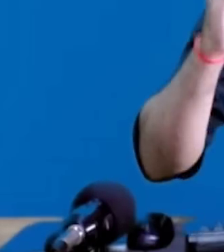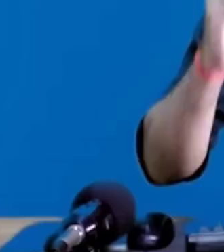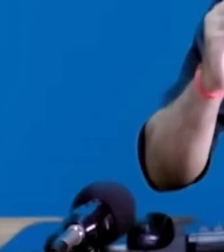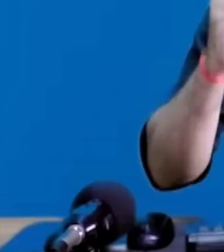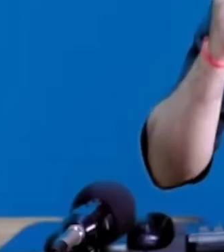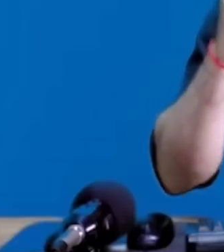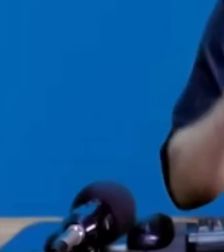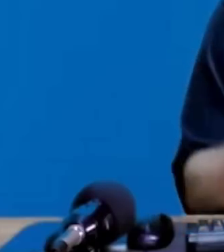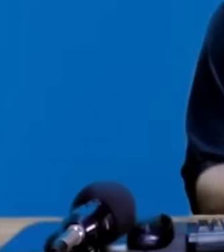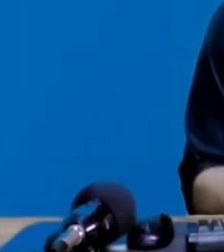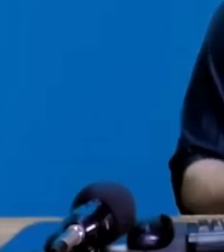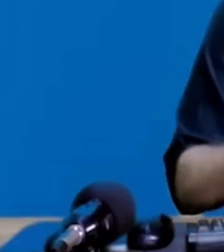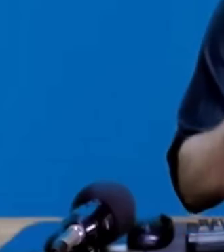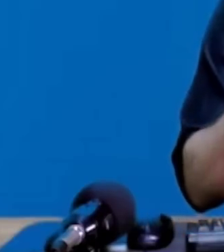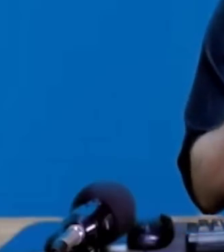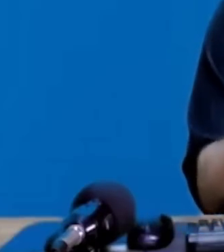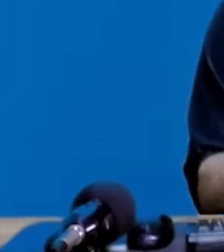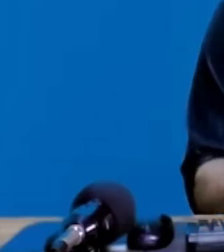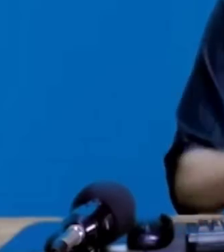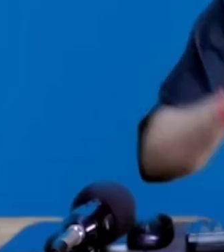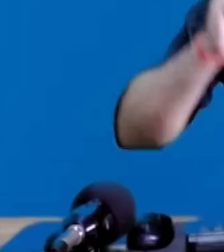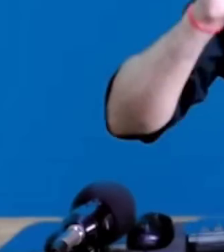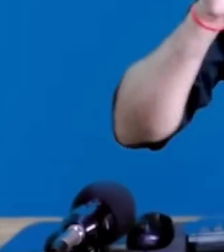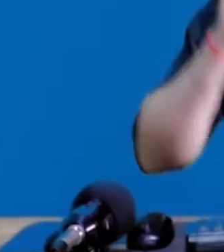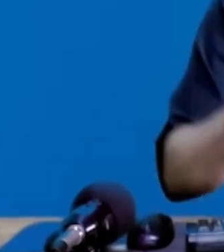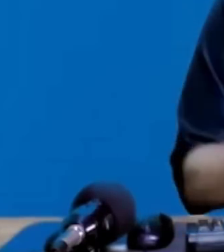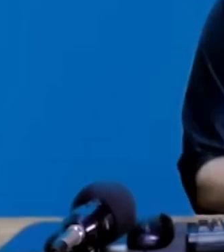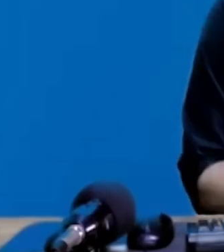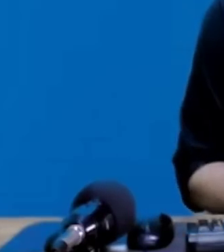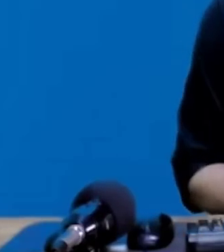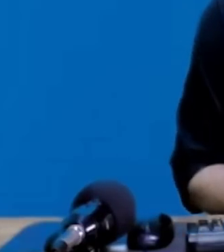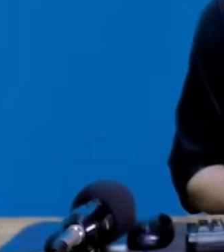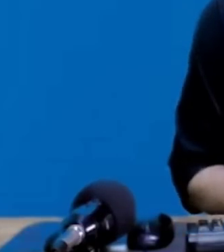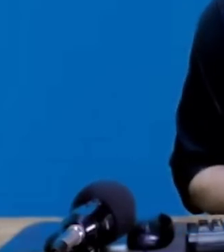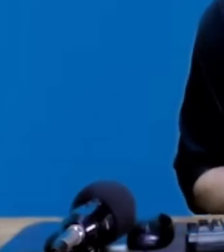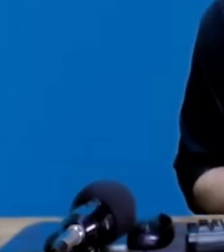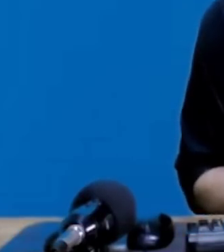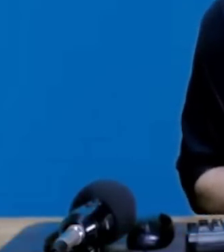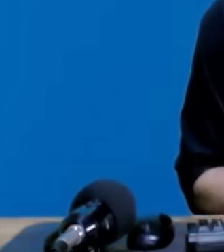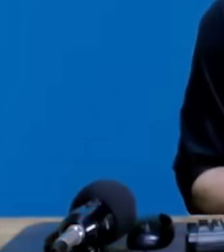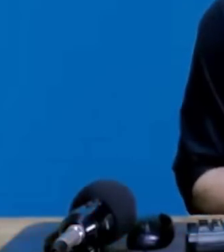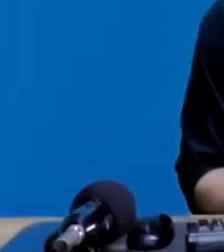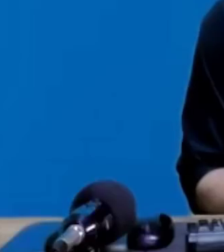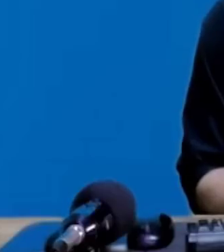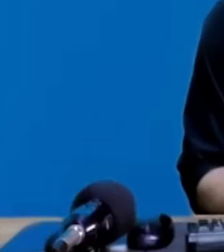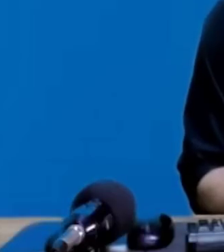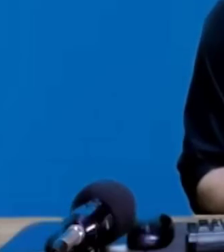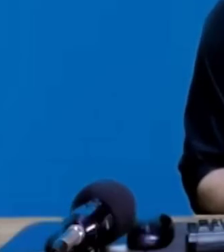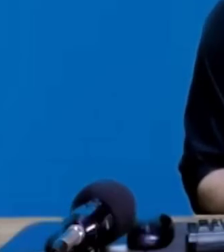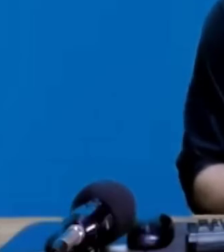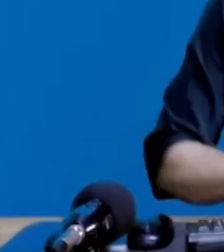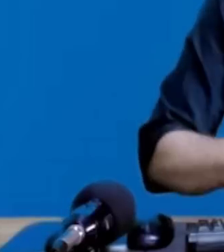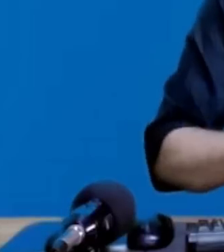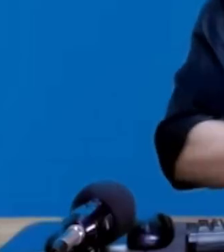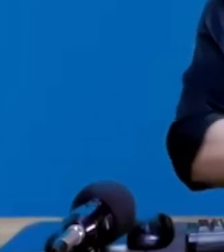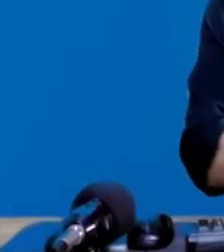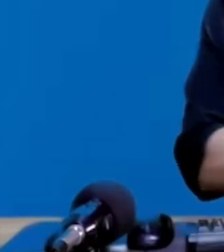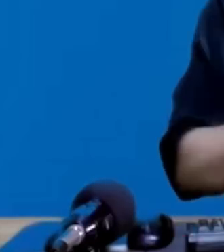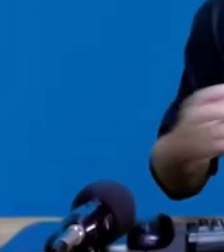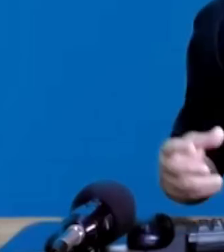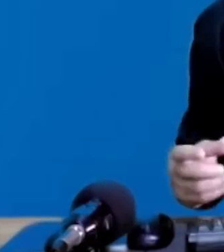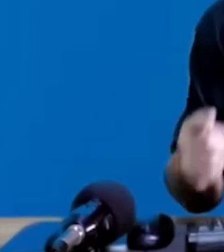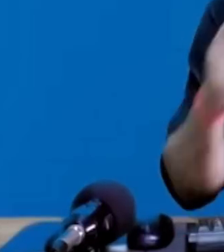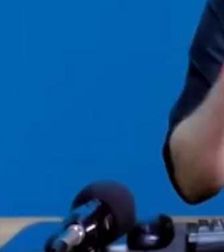foram declaradas. Vamos fazer o seguinte, vamos ouvir a grande deputada Jandira Fegali, isso